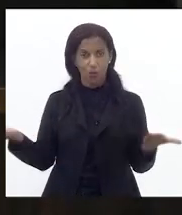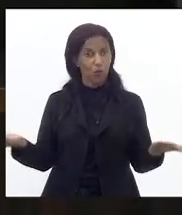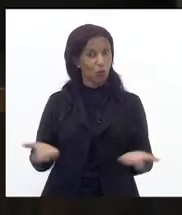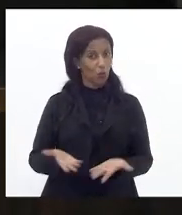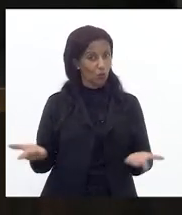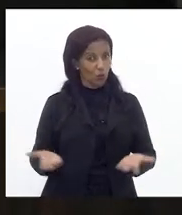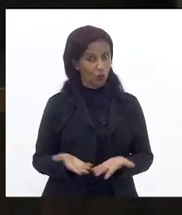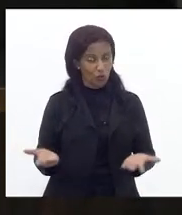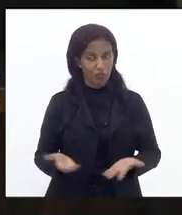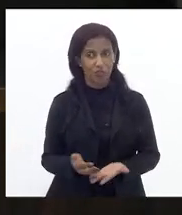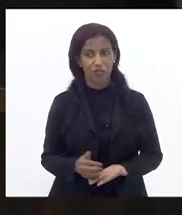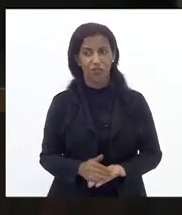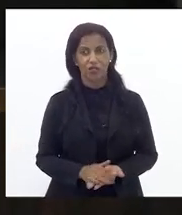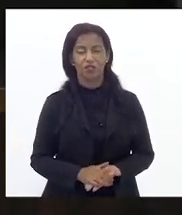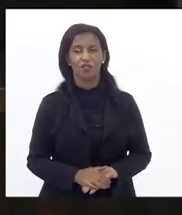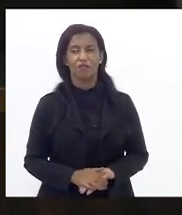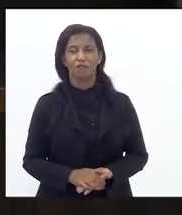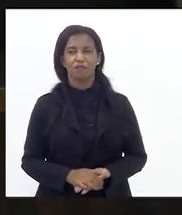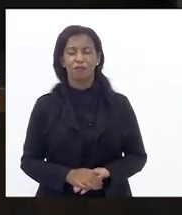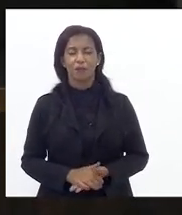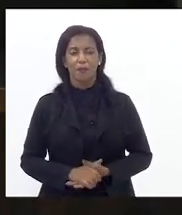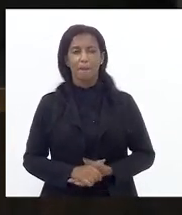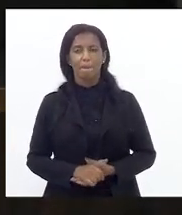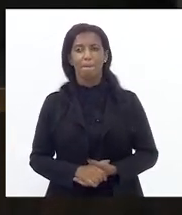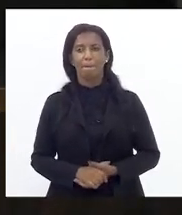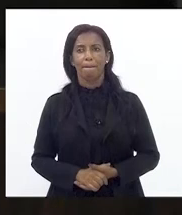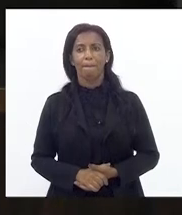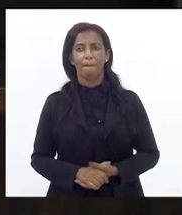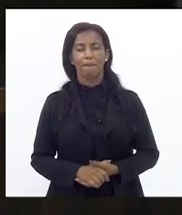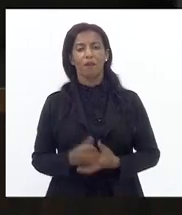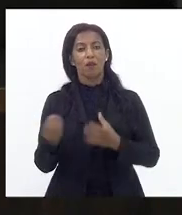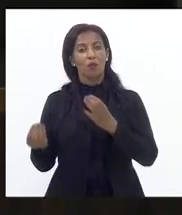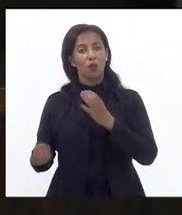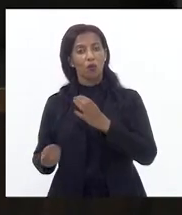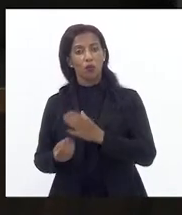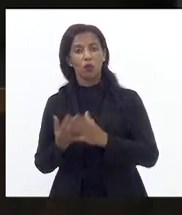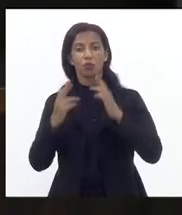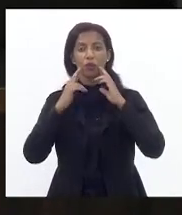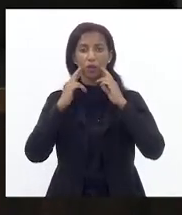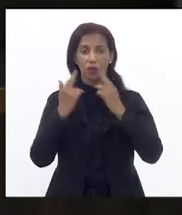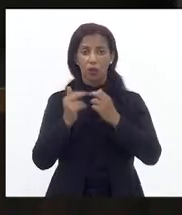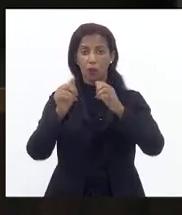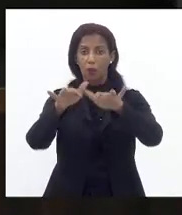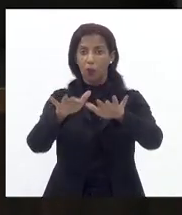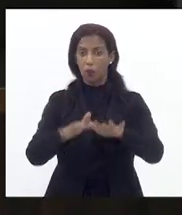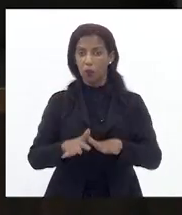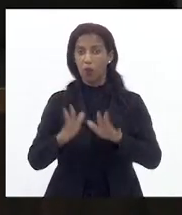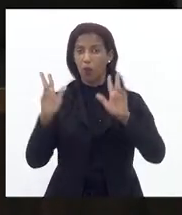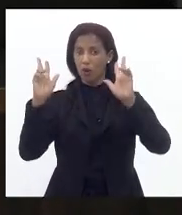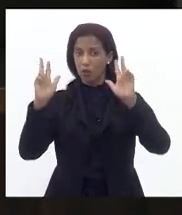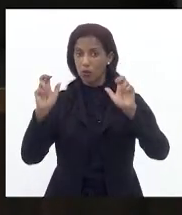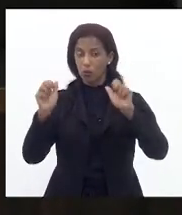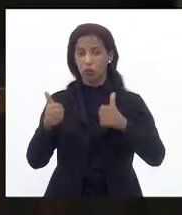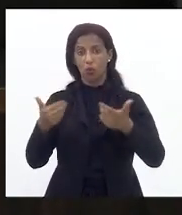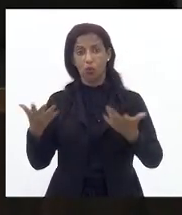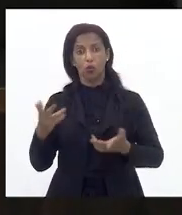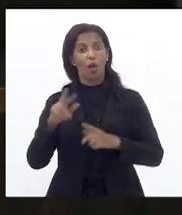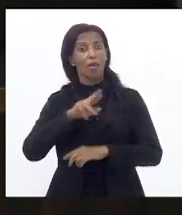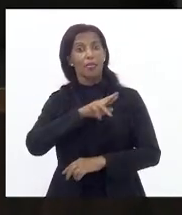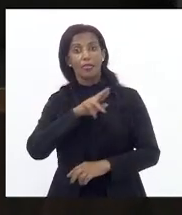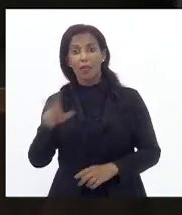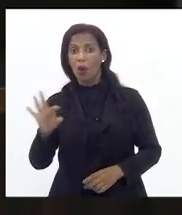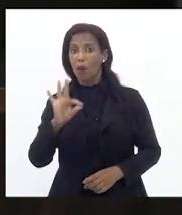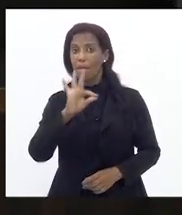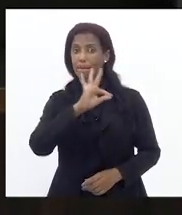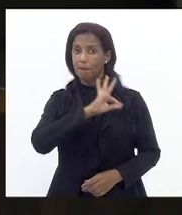que hoje foi foi o fruto da nossa audiência pública não estamos tratando policiais militares